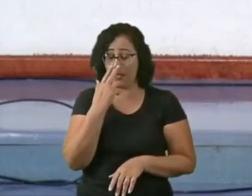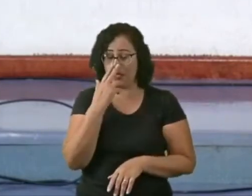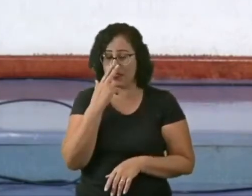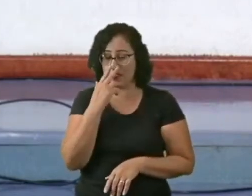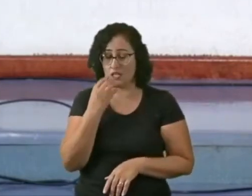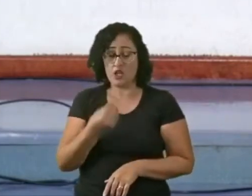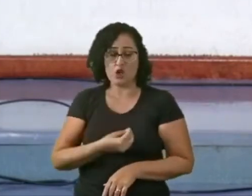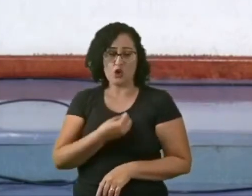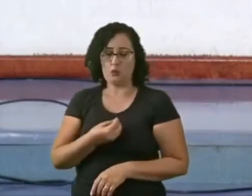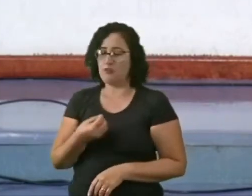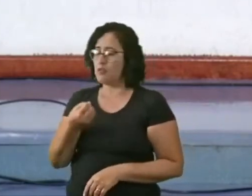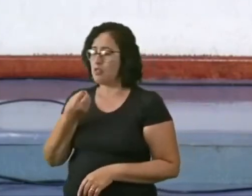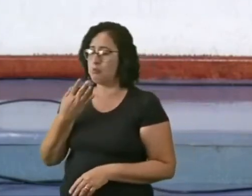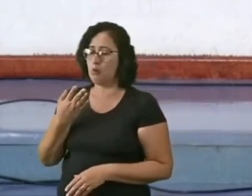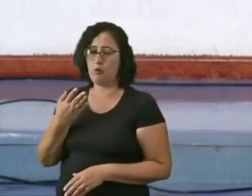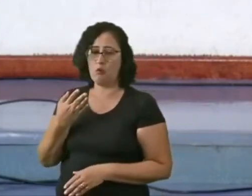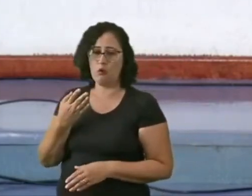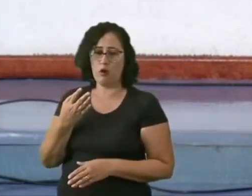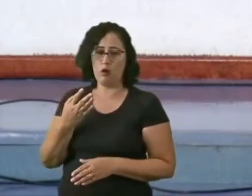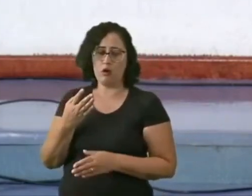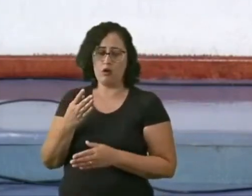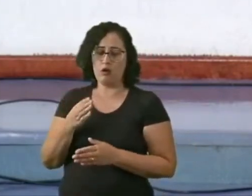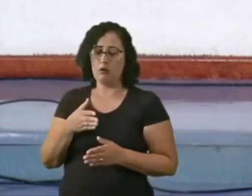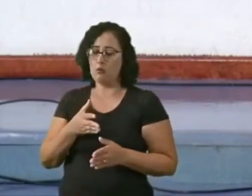de Jesus na tua vida.